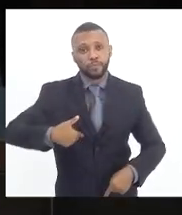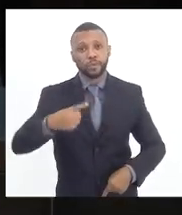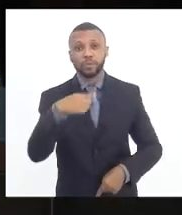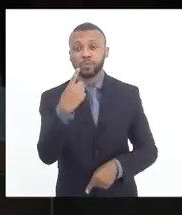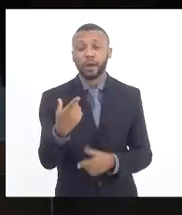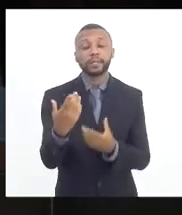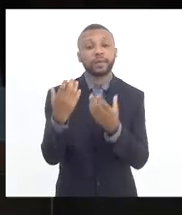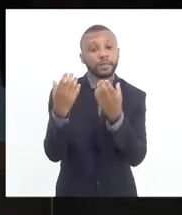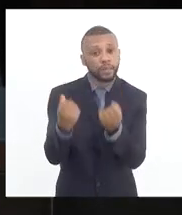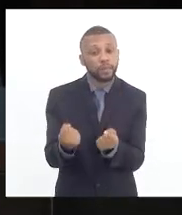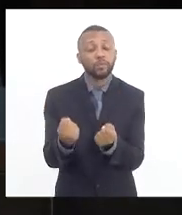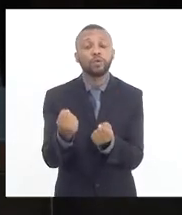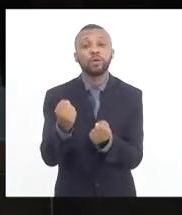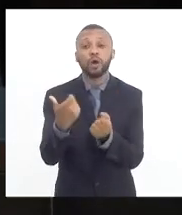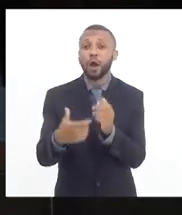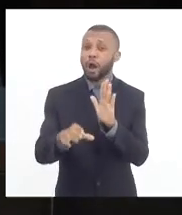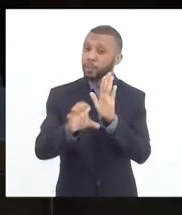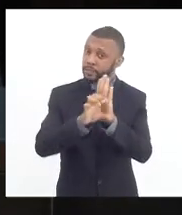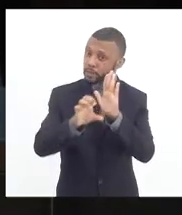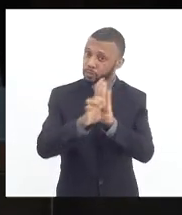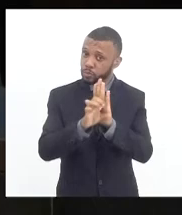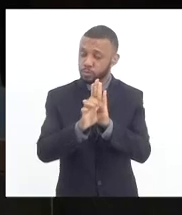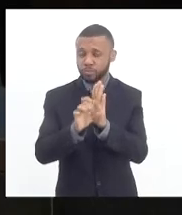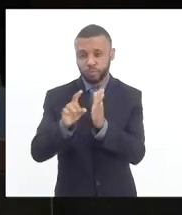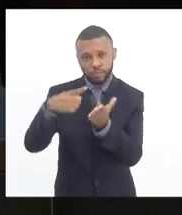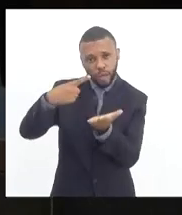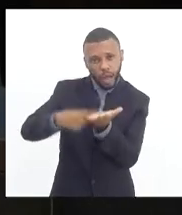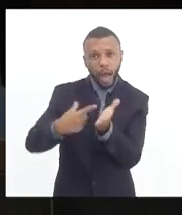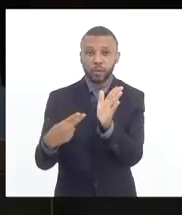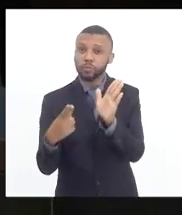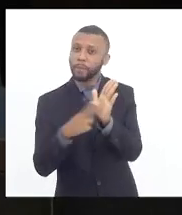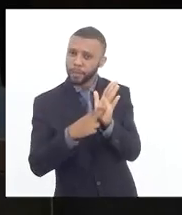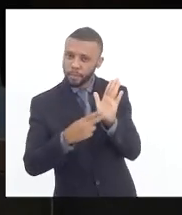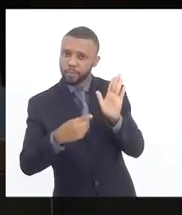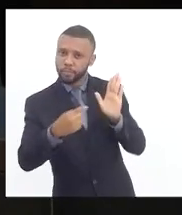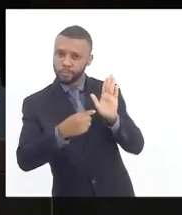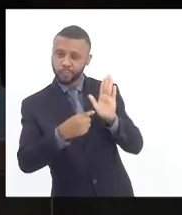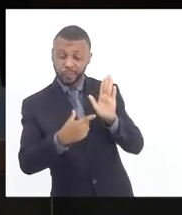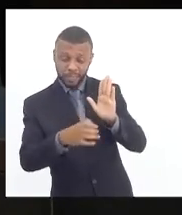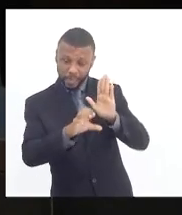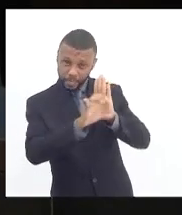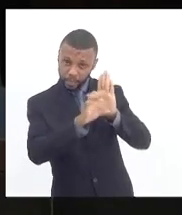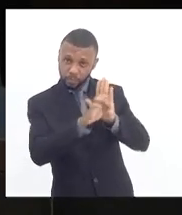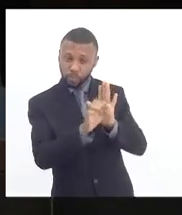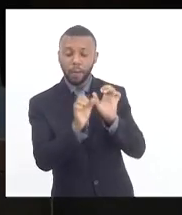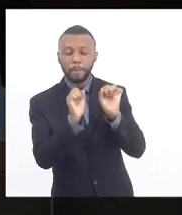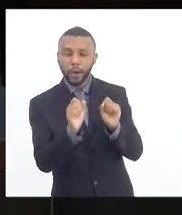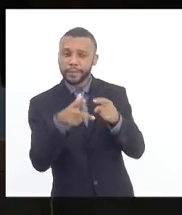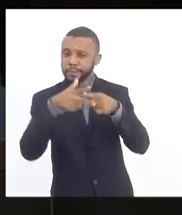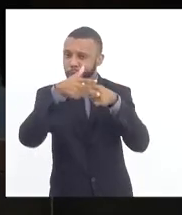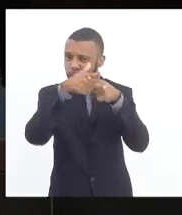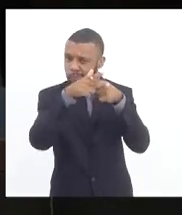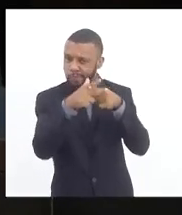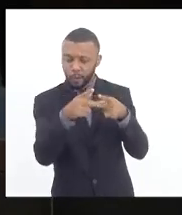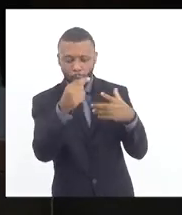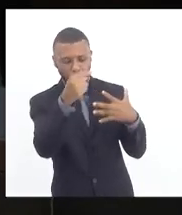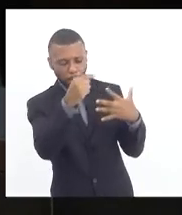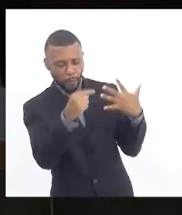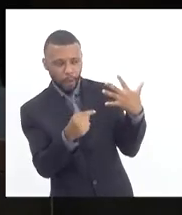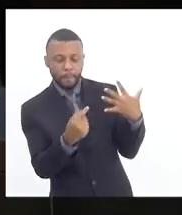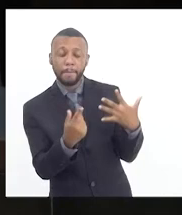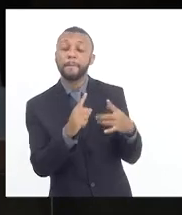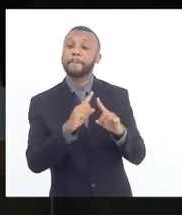está tudo que nos falamos colocado quando nós fizemos concurso é que se está tudo possa ser revisto mas ele não pode